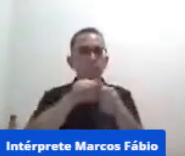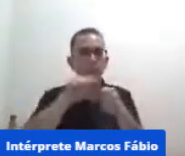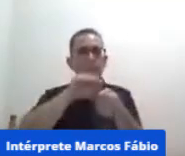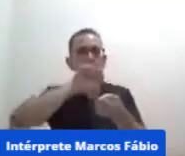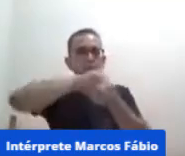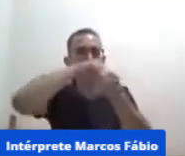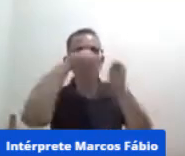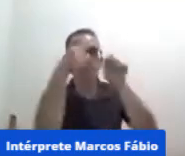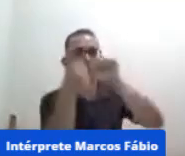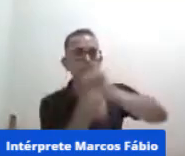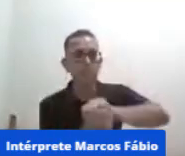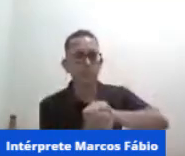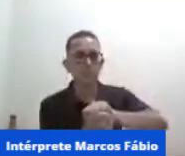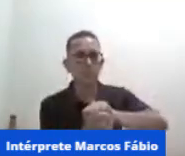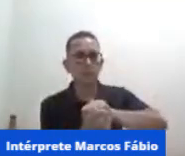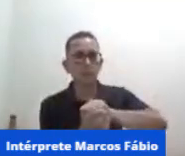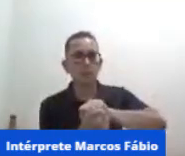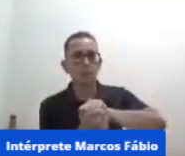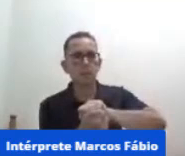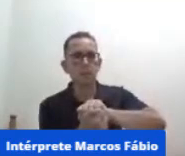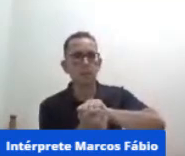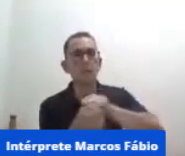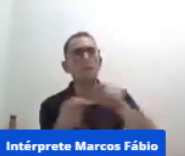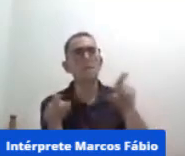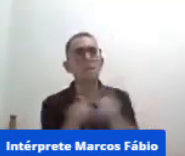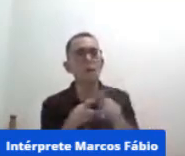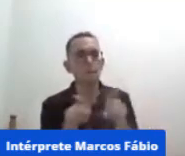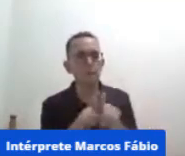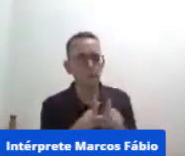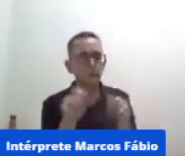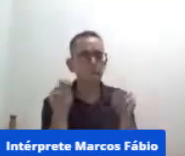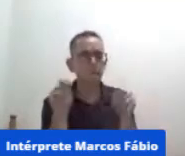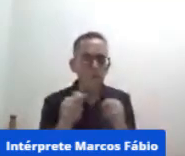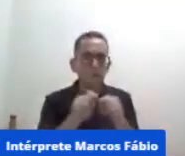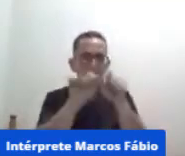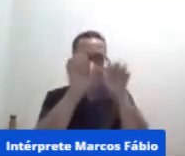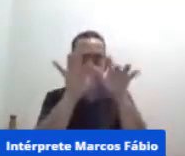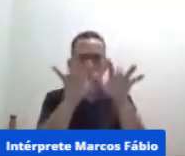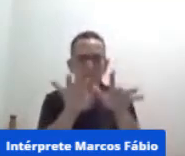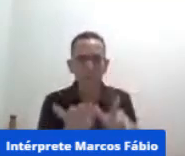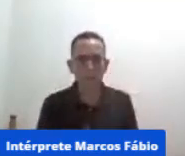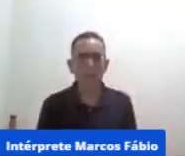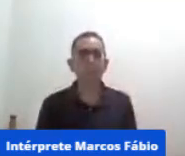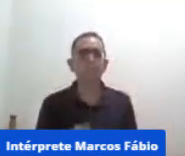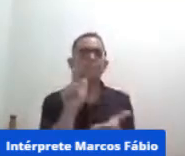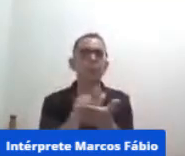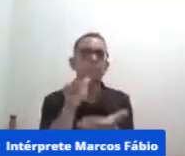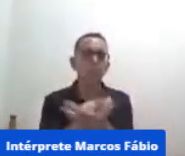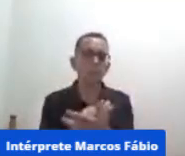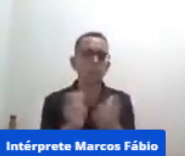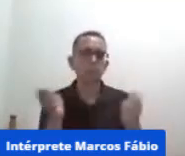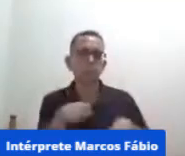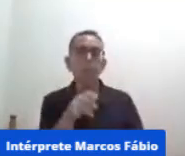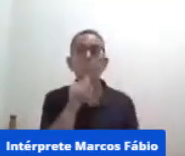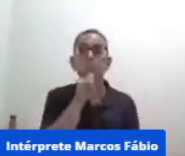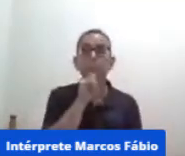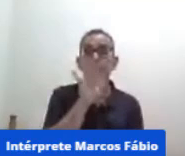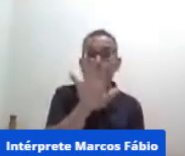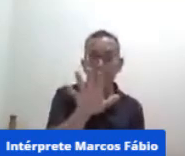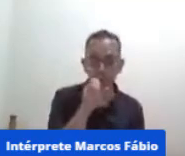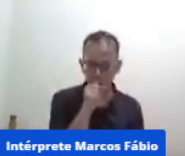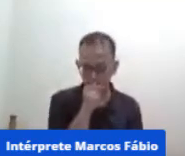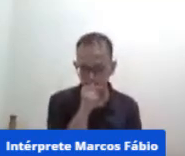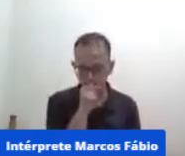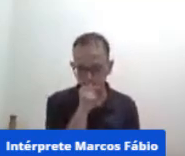as adequações e a confecção dos materiais, correto? Então, vamos imaginar um seguinte exemplo.